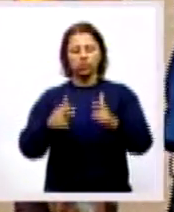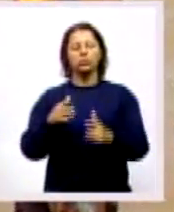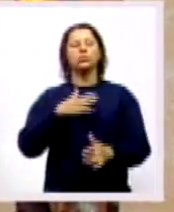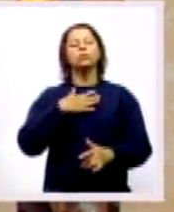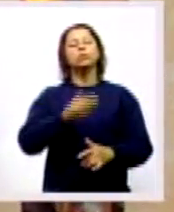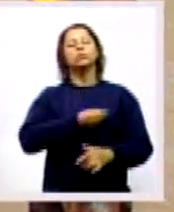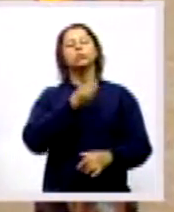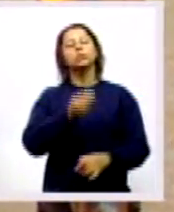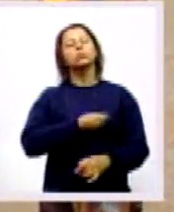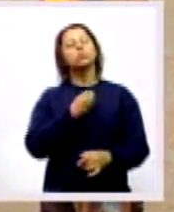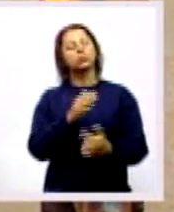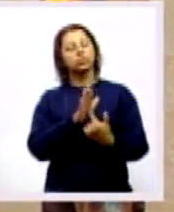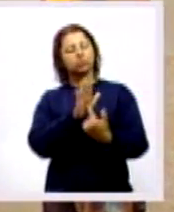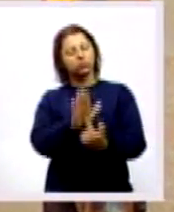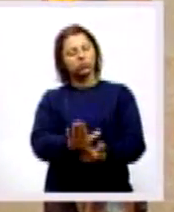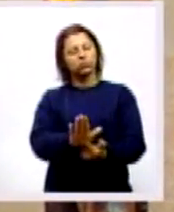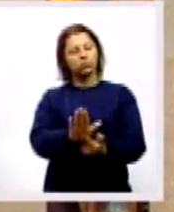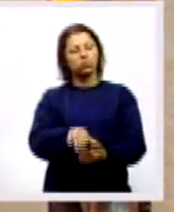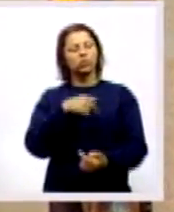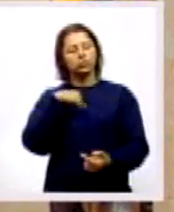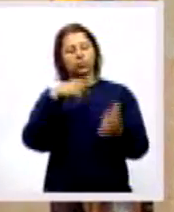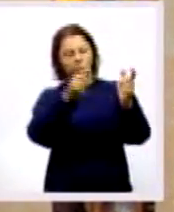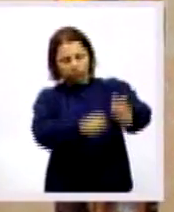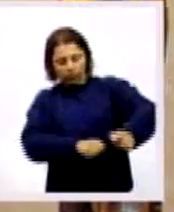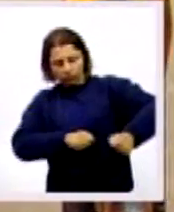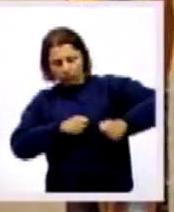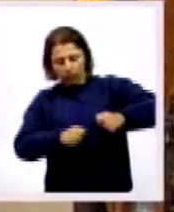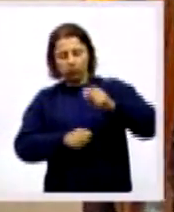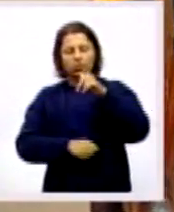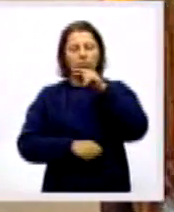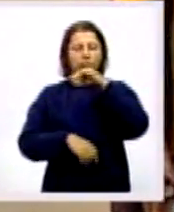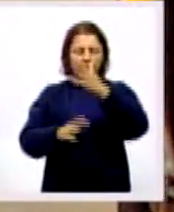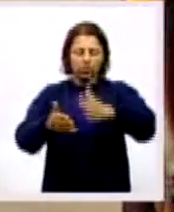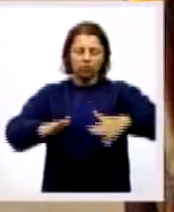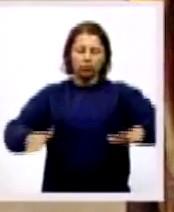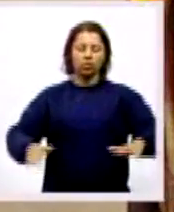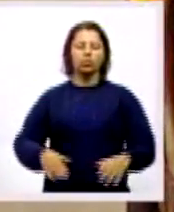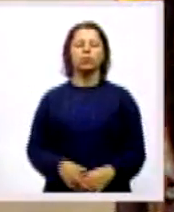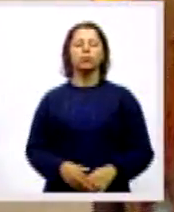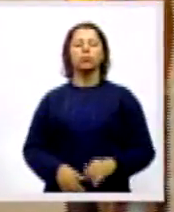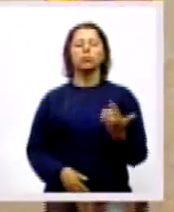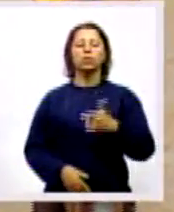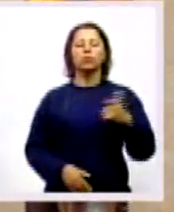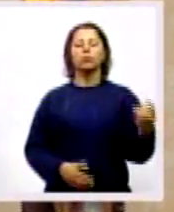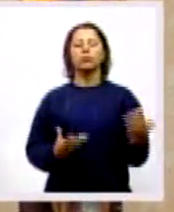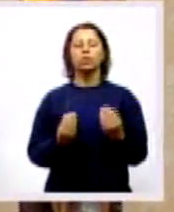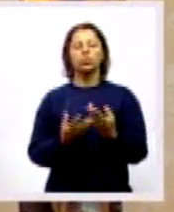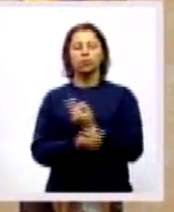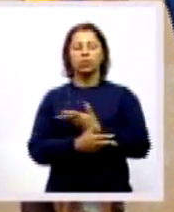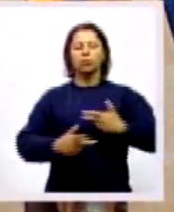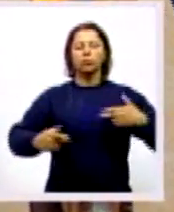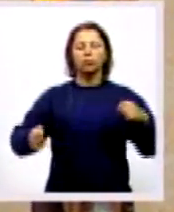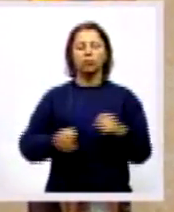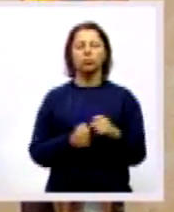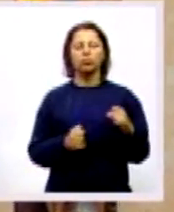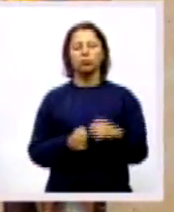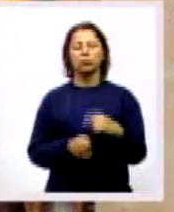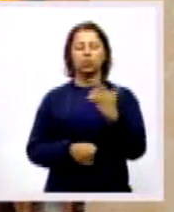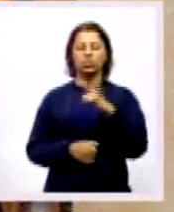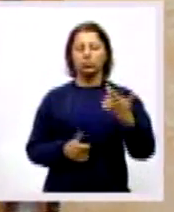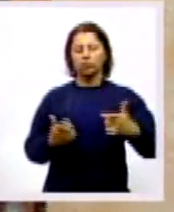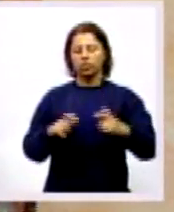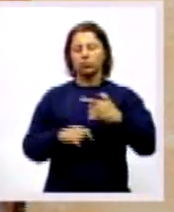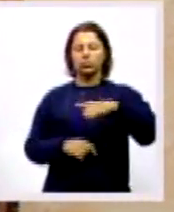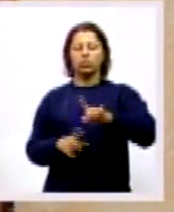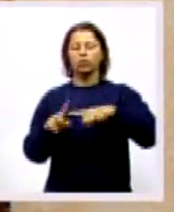Senhor. São essas redes, é este mar, e eu não tenho muito aonde ir. Mas eis